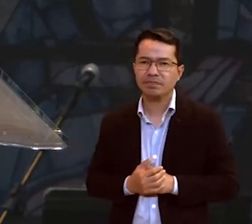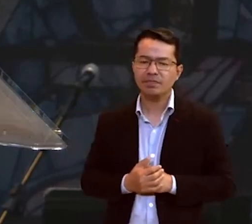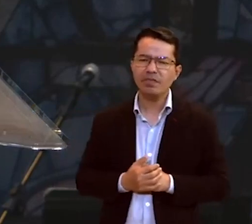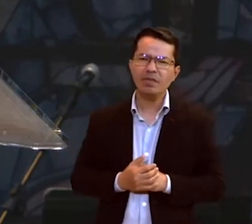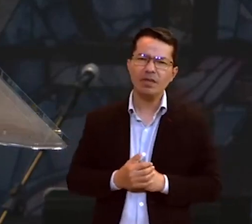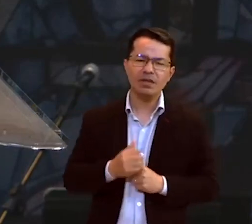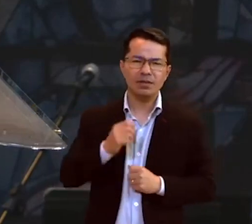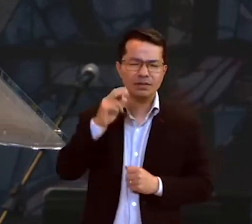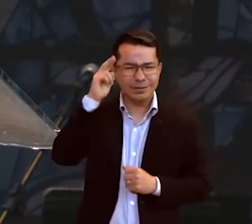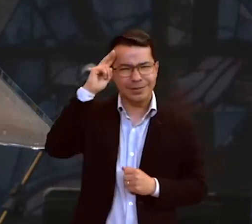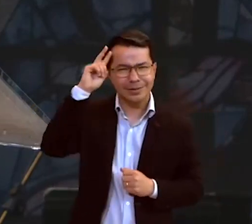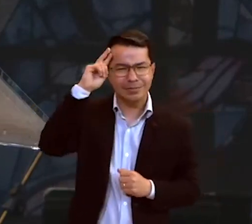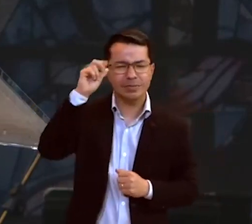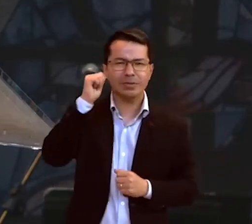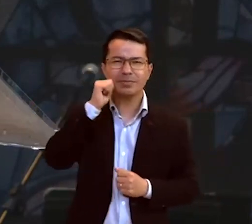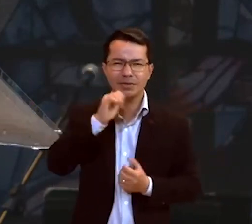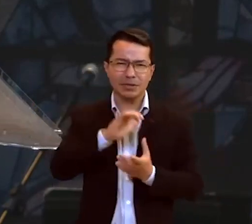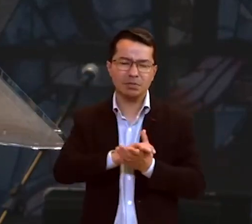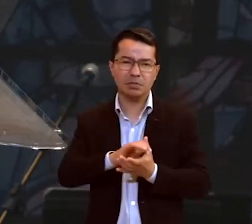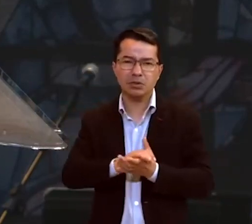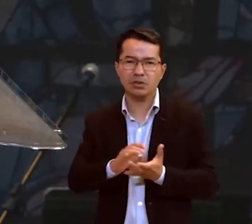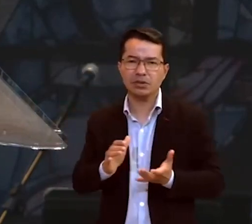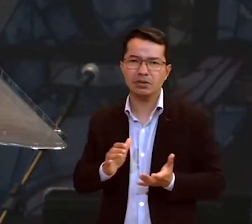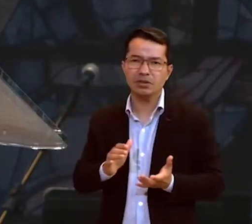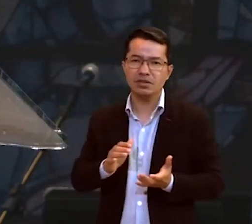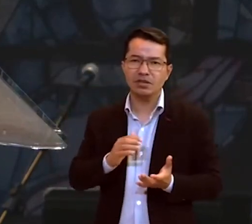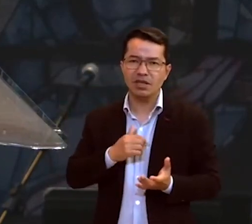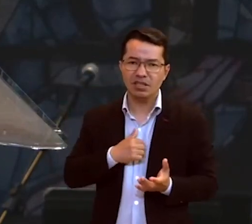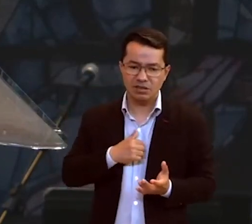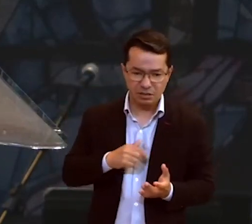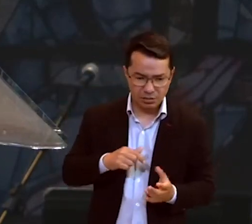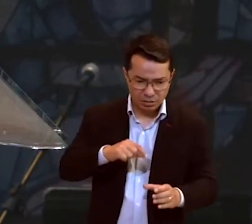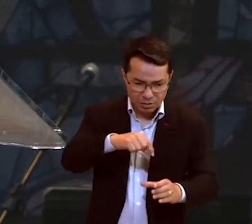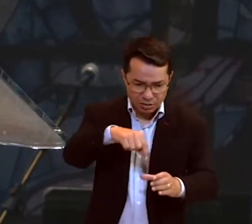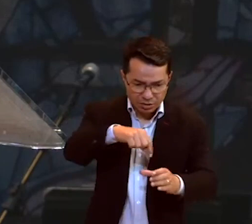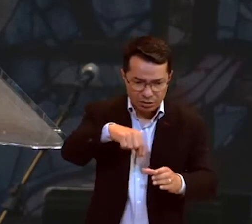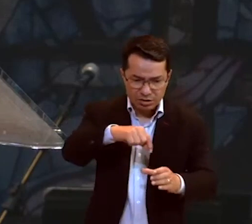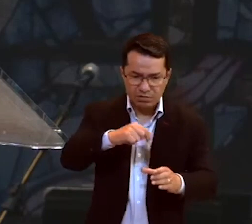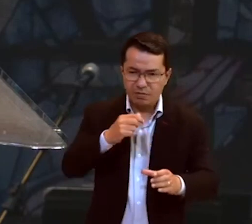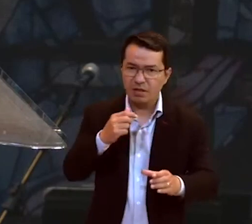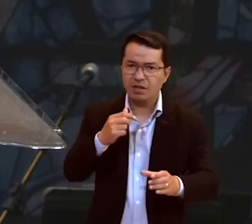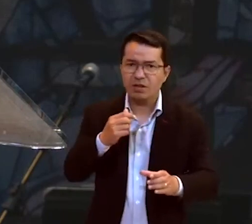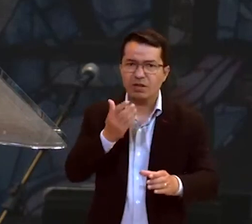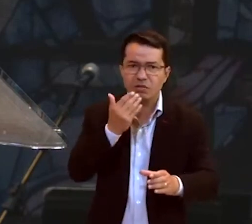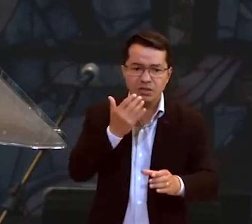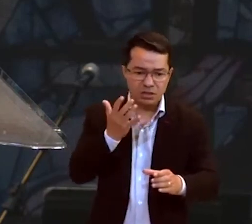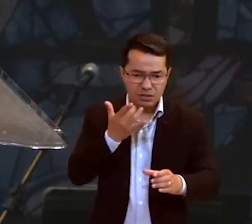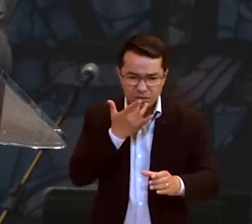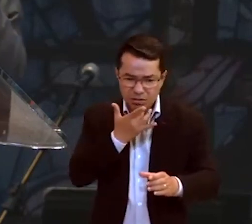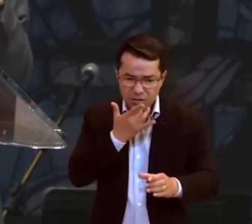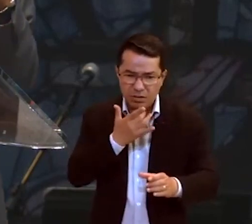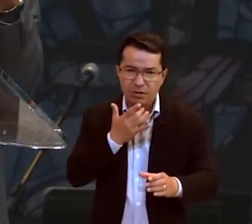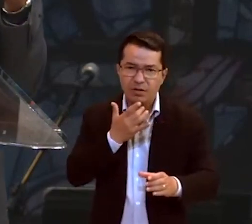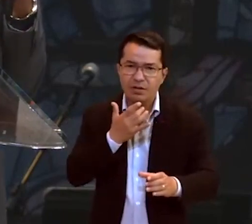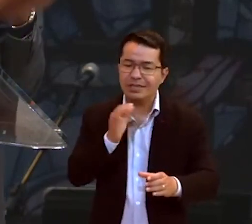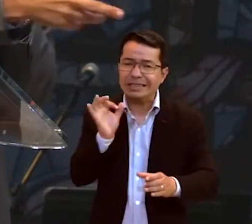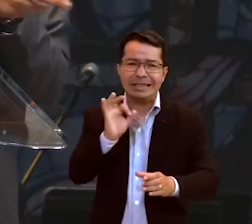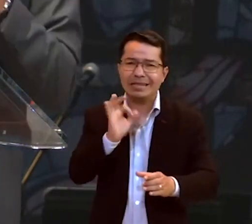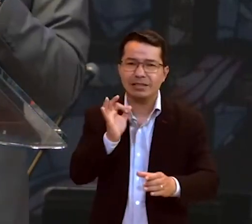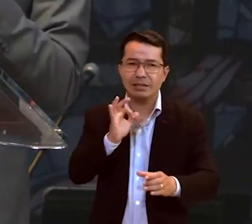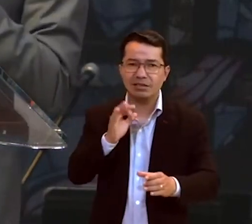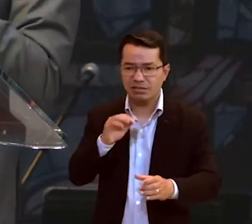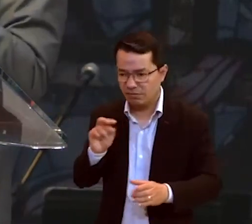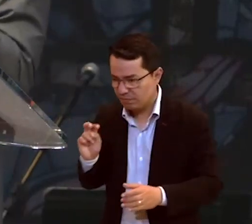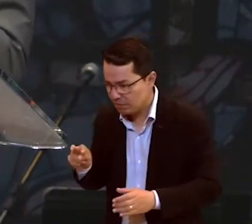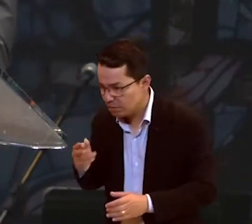ela sofria muito porque ela não sabia se tinha sal, se não tinha sal no alimento. E aí ela tinha que dar para experimentar, ela não sabia se a roupa estava lavada